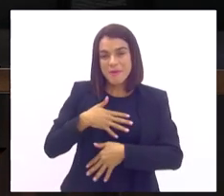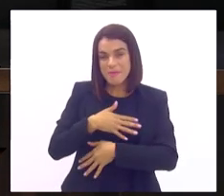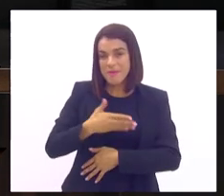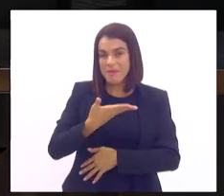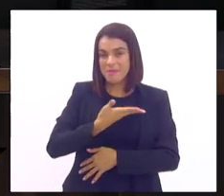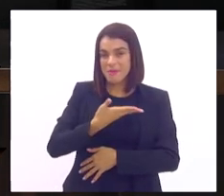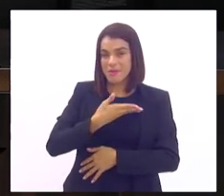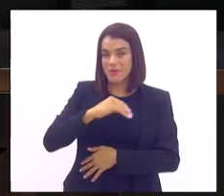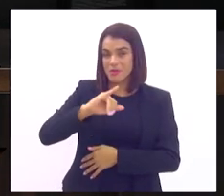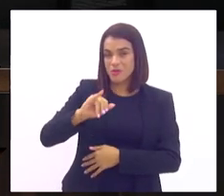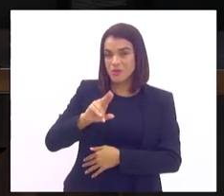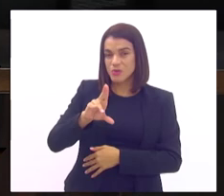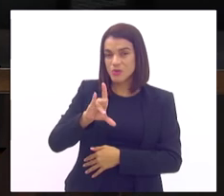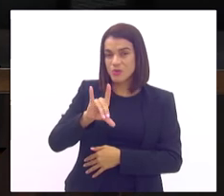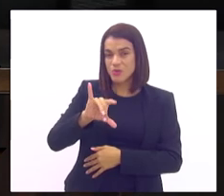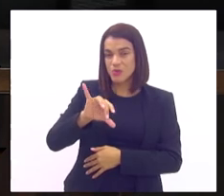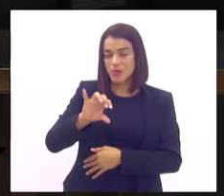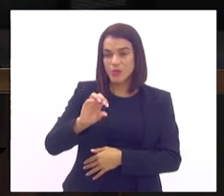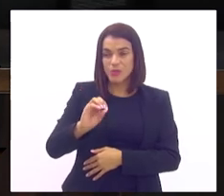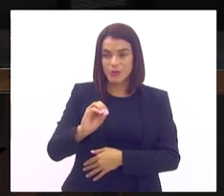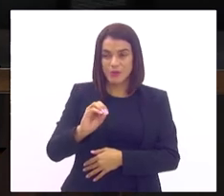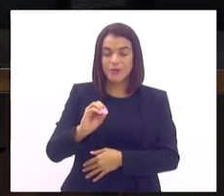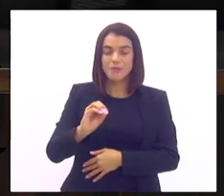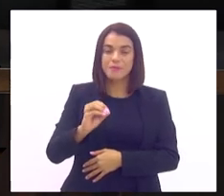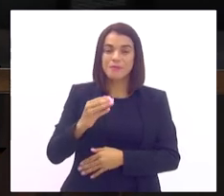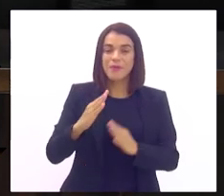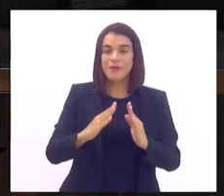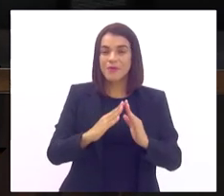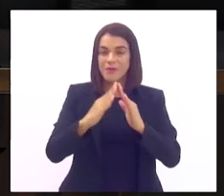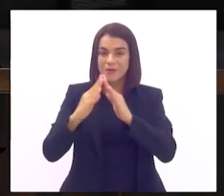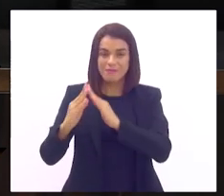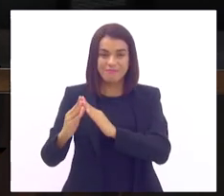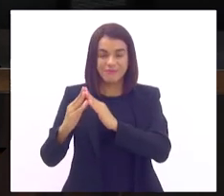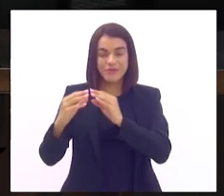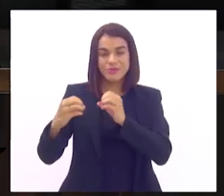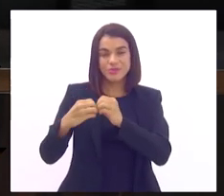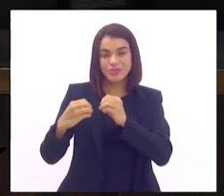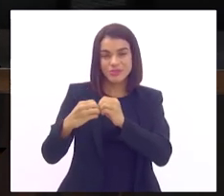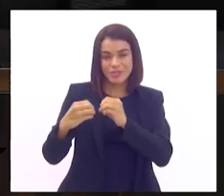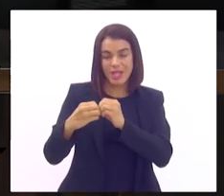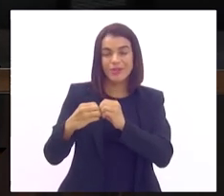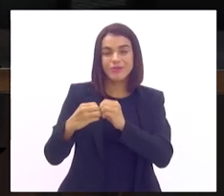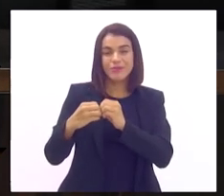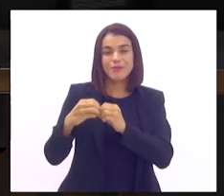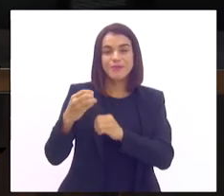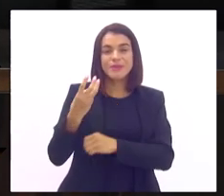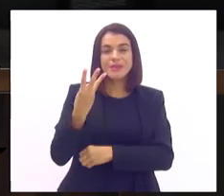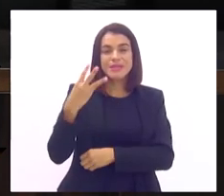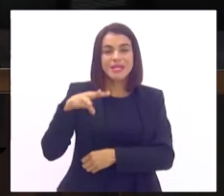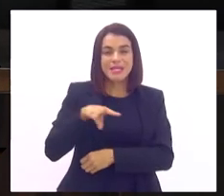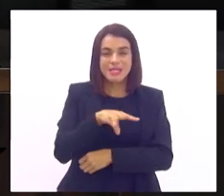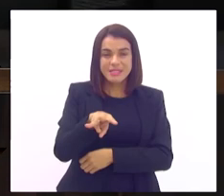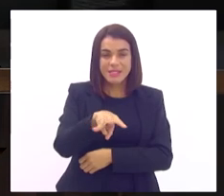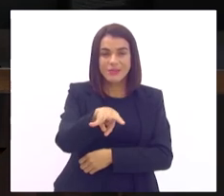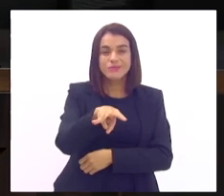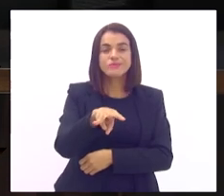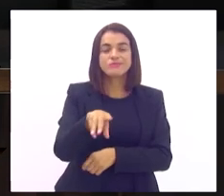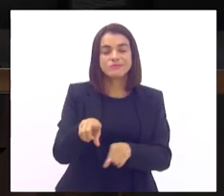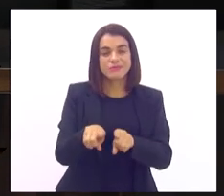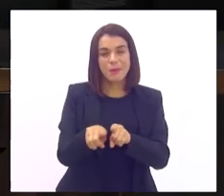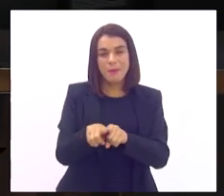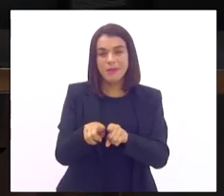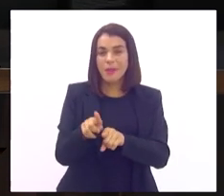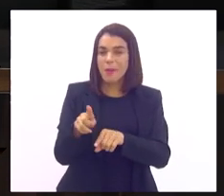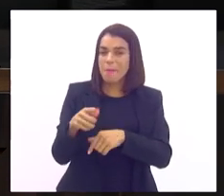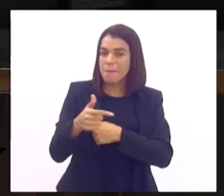aqui, né, lá meu vizinho lá do sul do estado de Três Rios, né, que tem uma trajetória muito bacana aí no